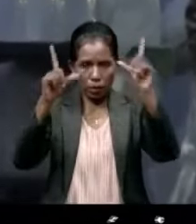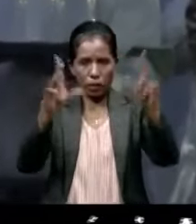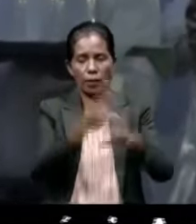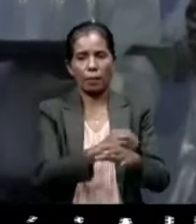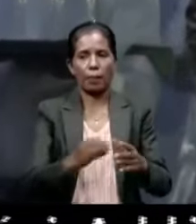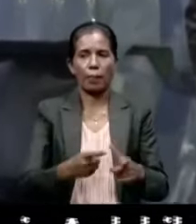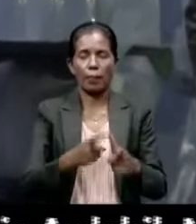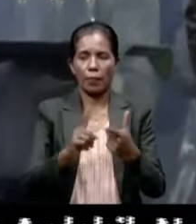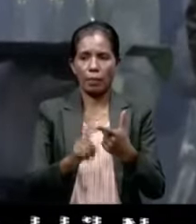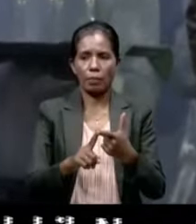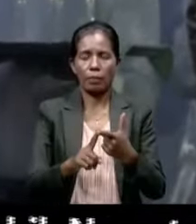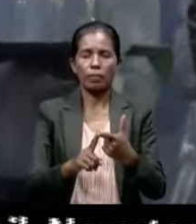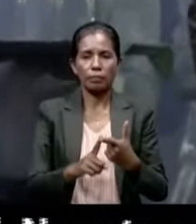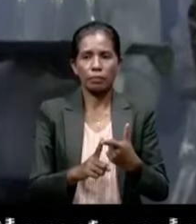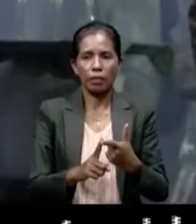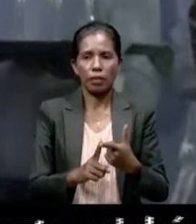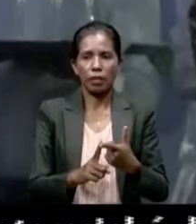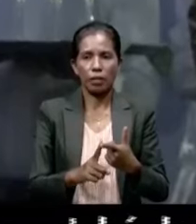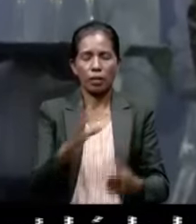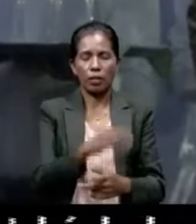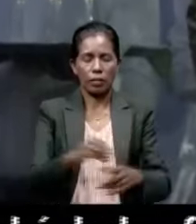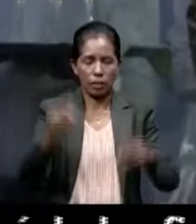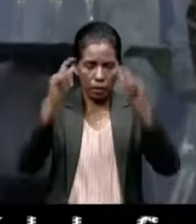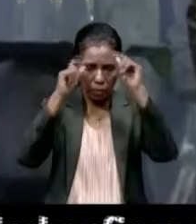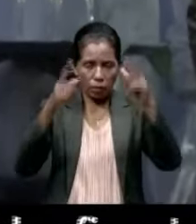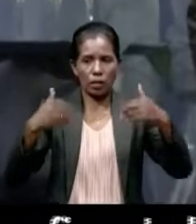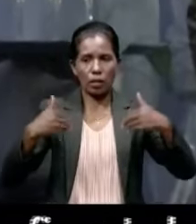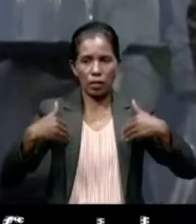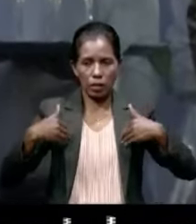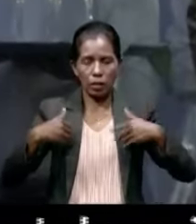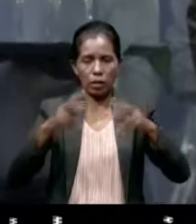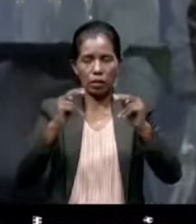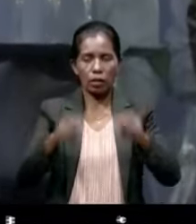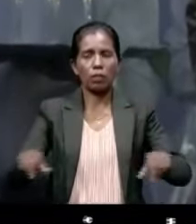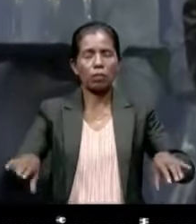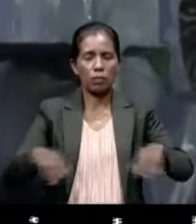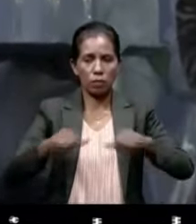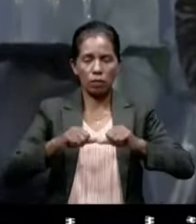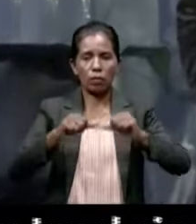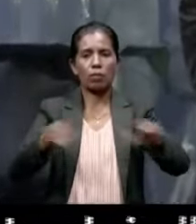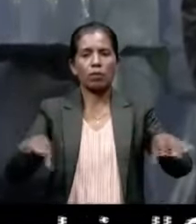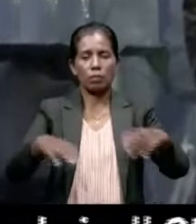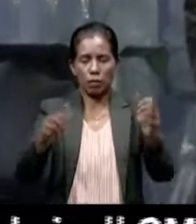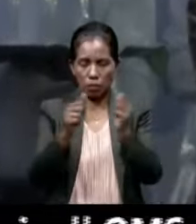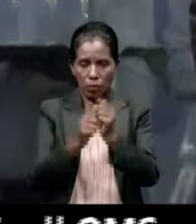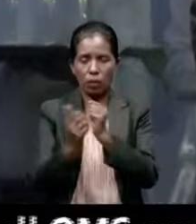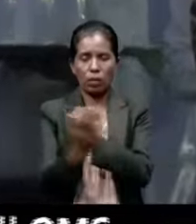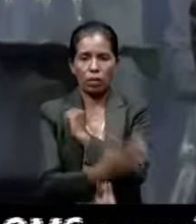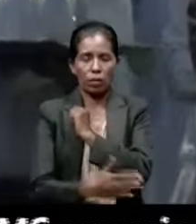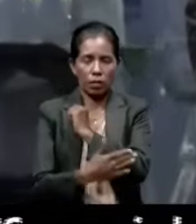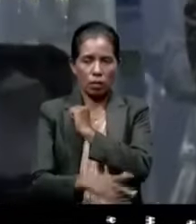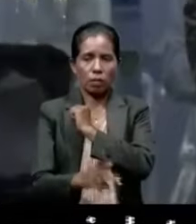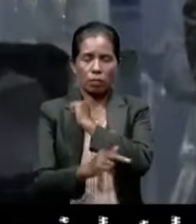todas as áreas que Timor tem tido necessidade e continua a ter, nomeadamente no setor da educação